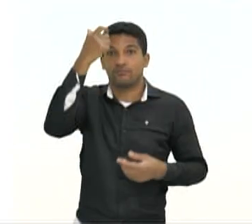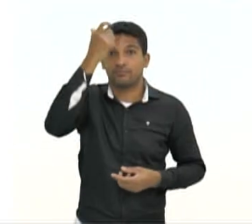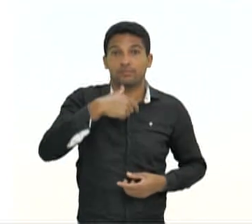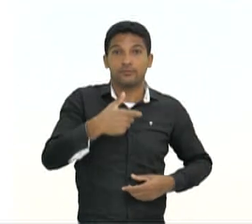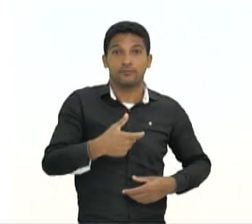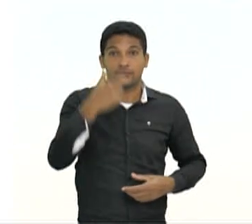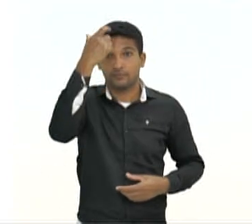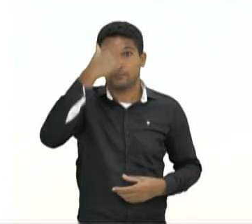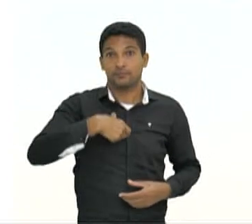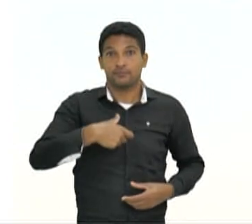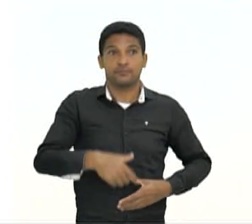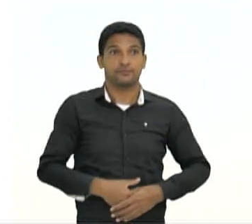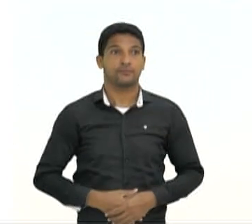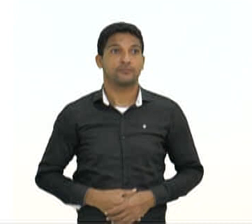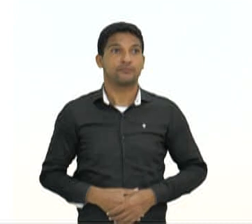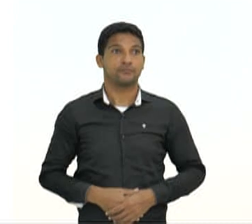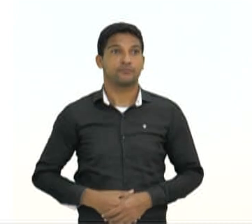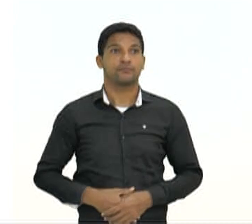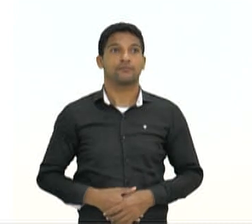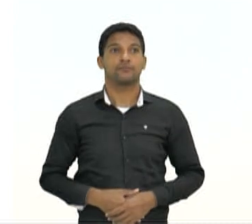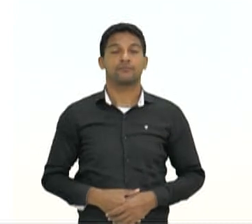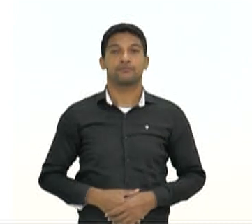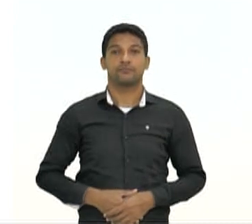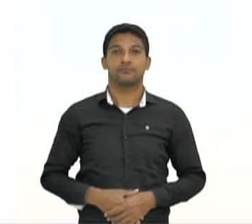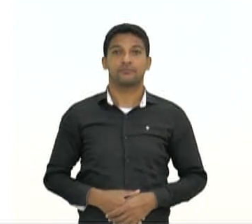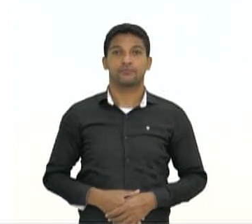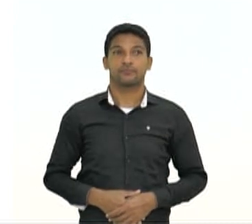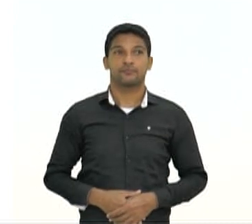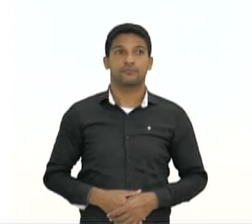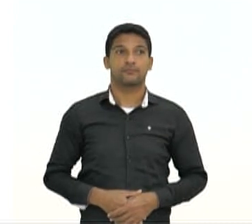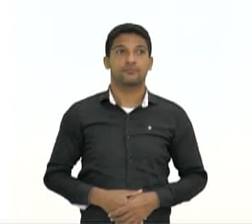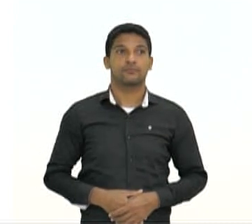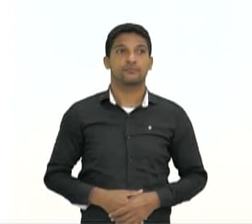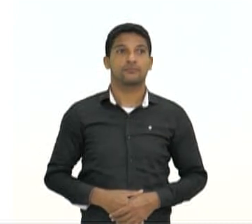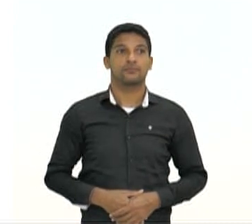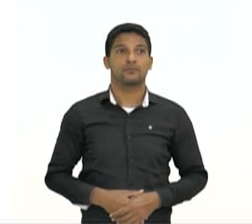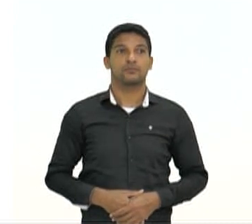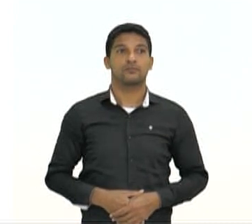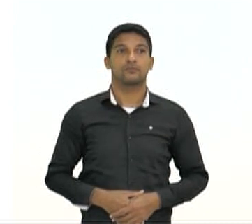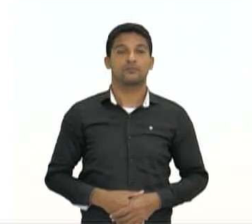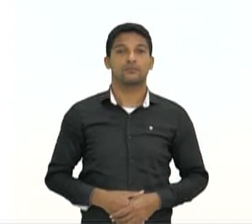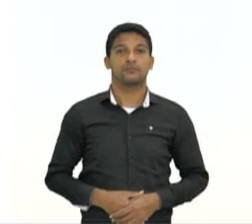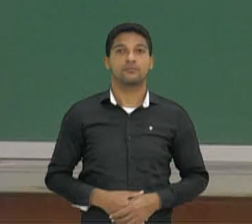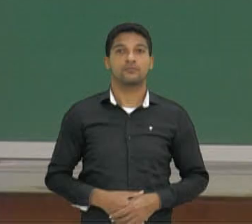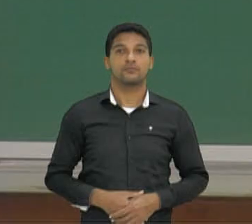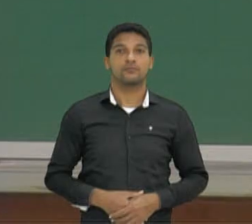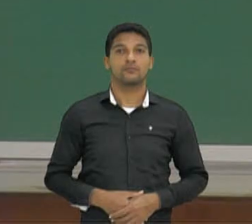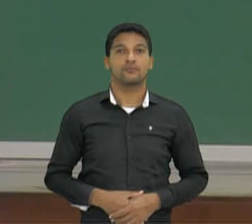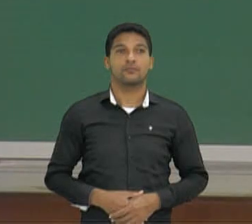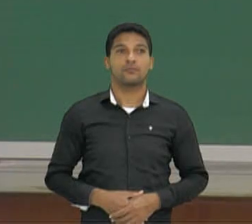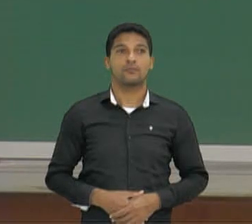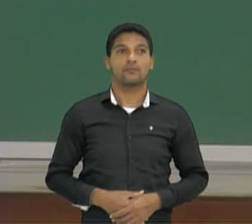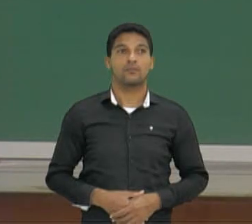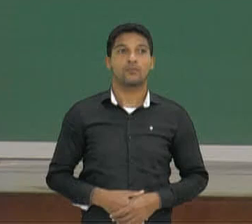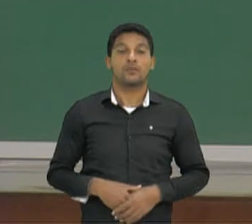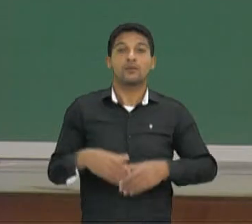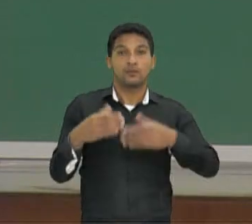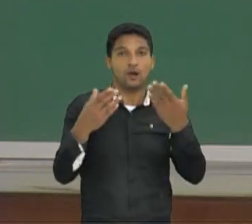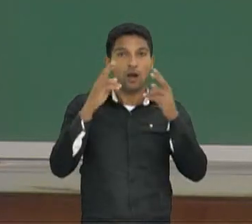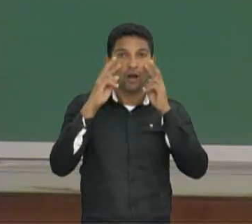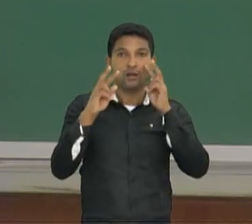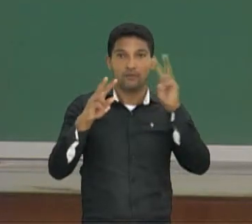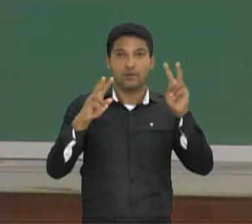strike, uma área imaginária determinada pelo umpire, que é o juiz principal, né, que se localiza entre os ombros e o joelho do rebatedor. Então